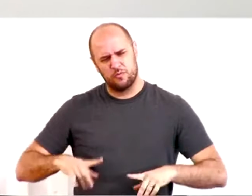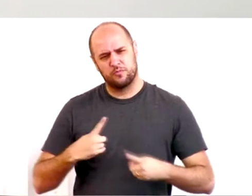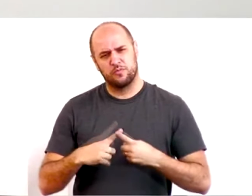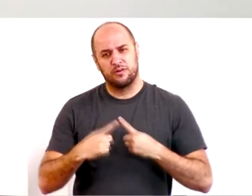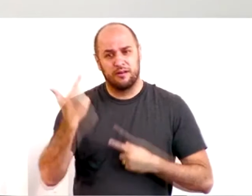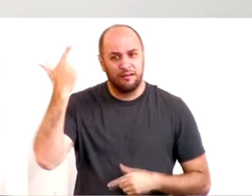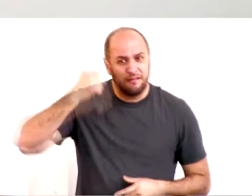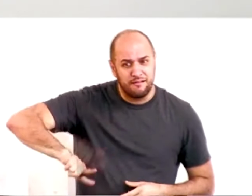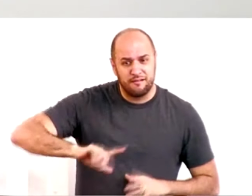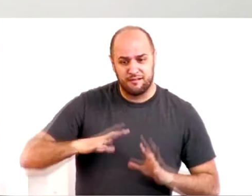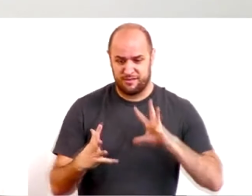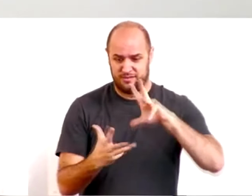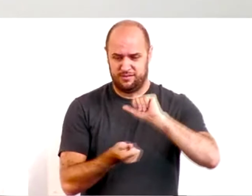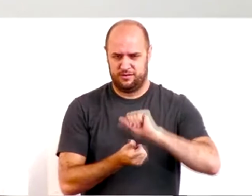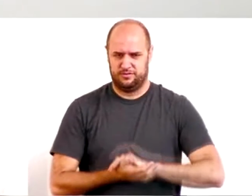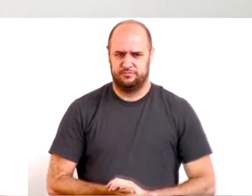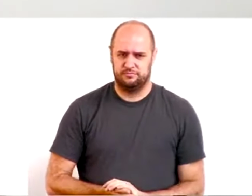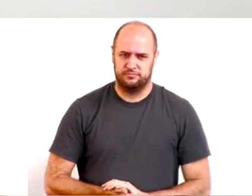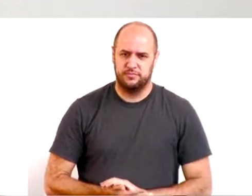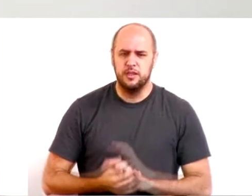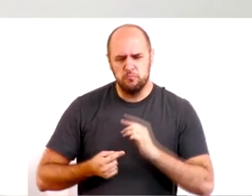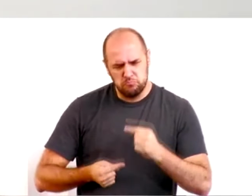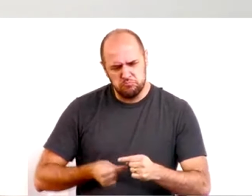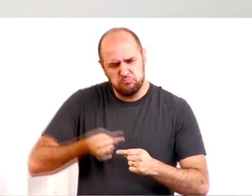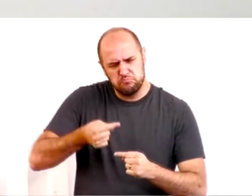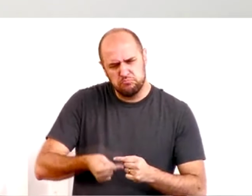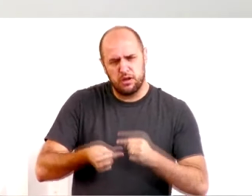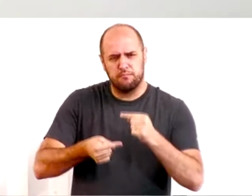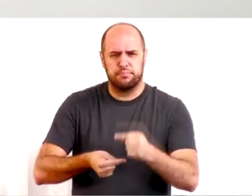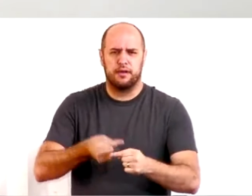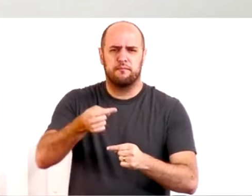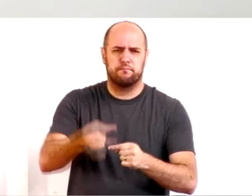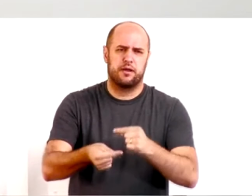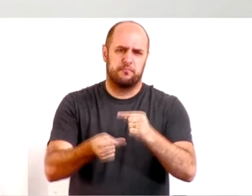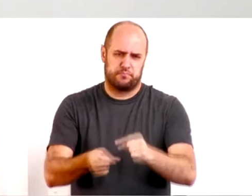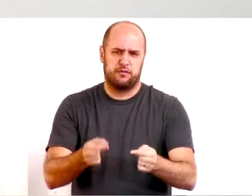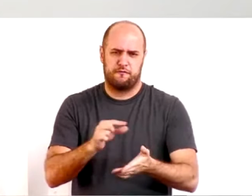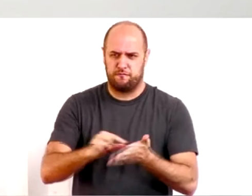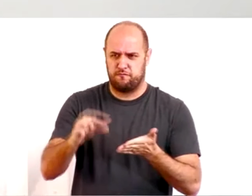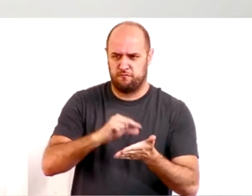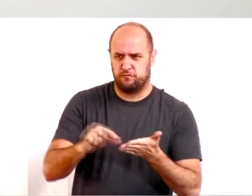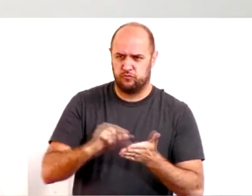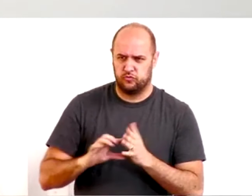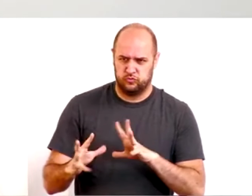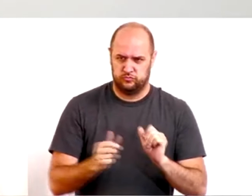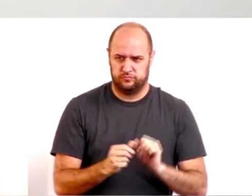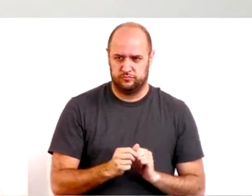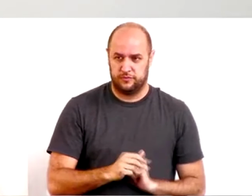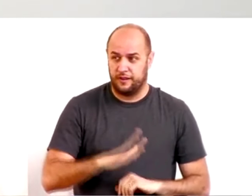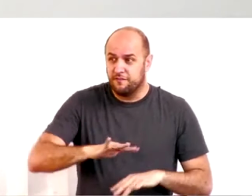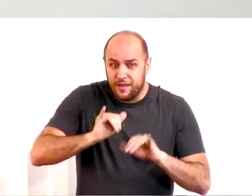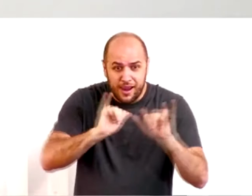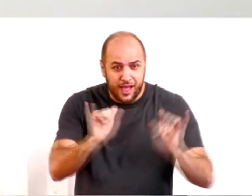terra. E vamos prosseguindo a cada uma das bem-aventuranças. Crianças,